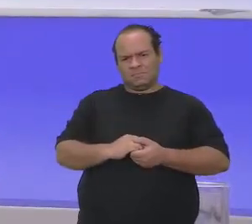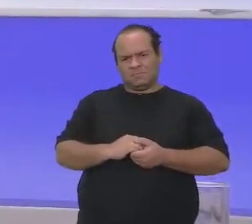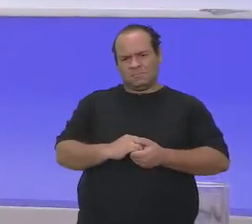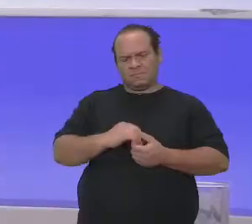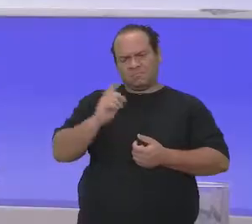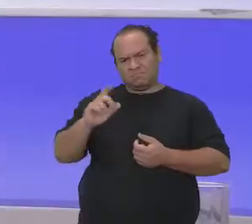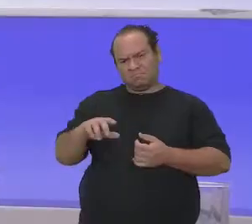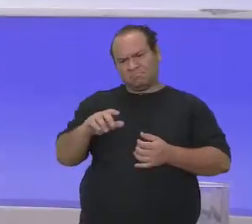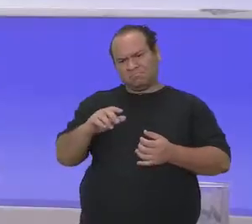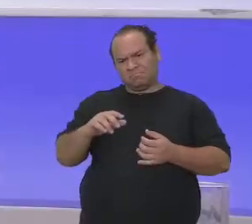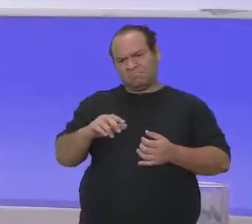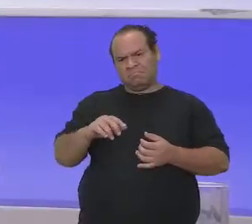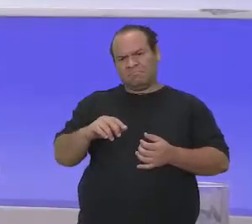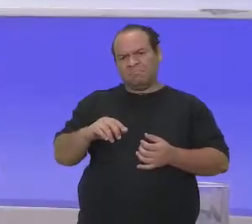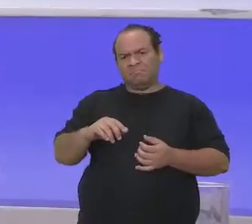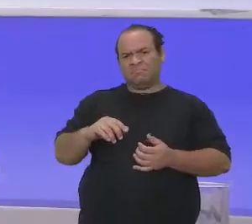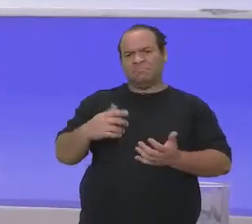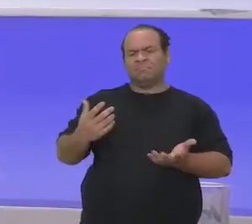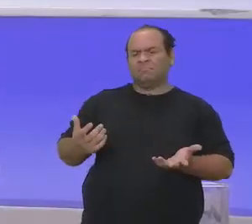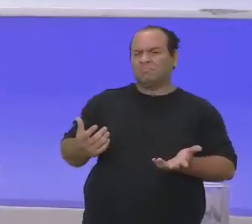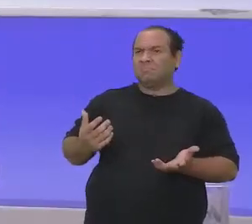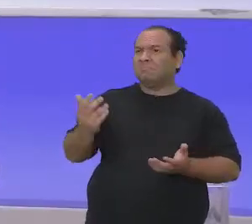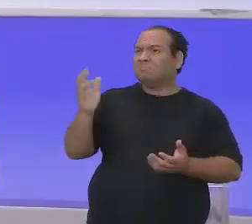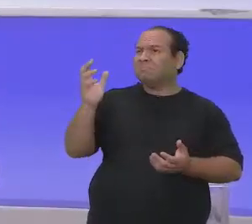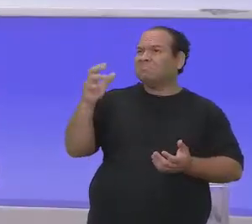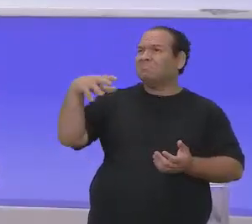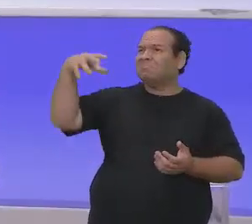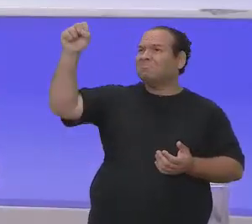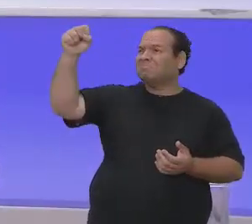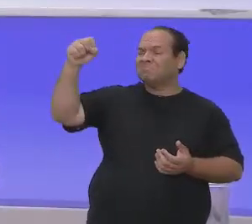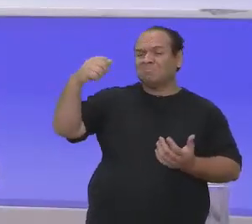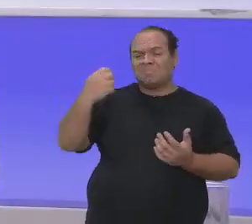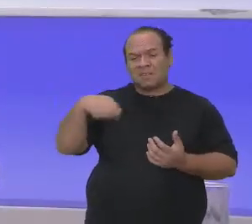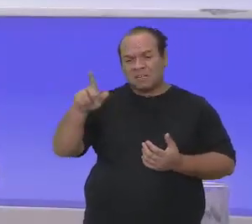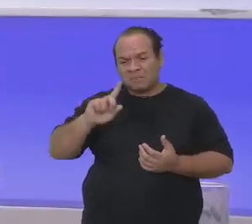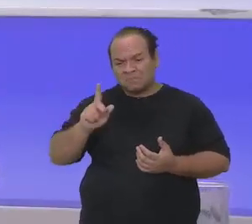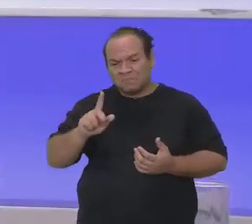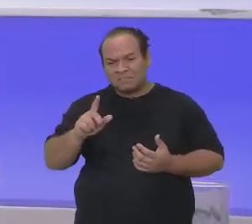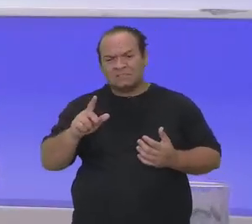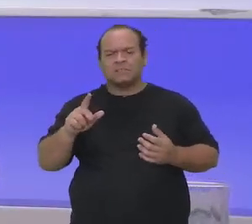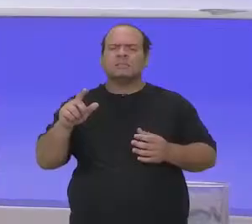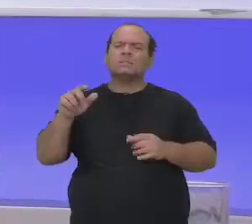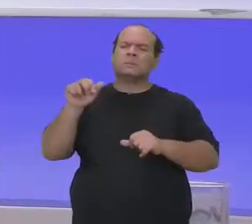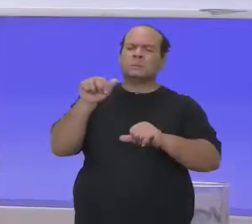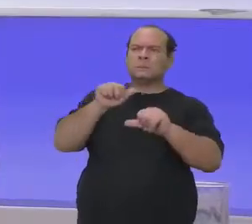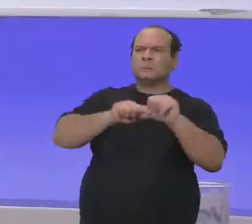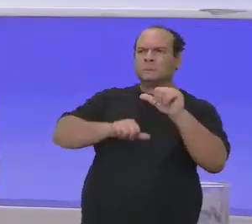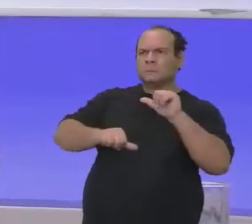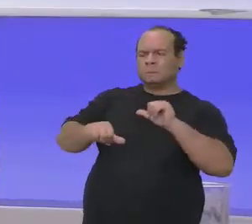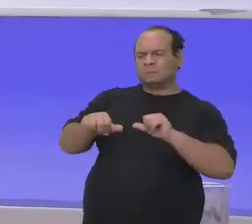energética. Uma luz que não tem a necessidade dela estar acesa. A partir do momento que você substitui